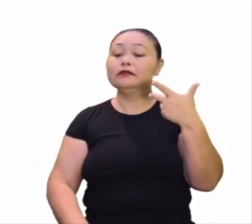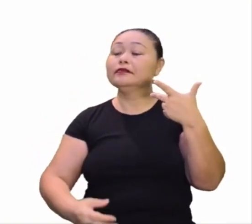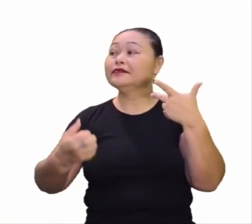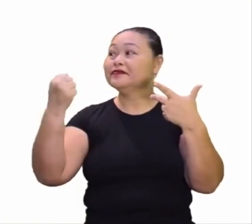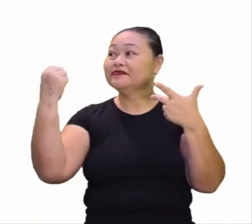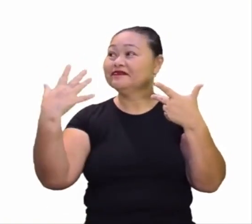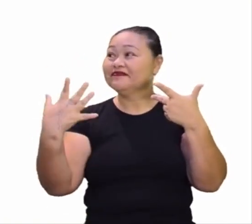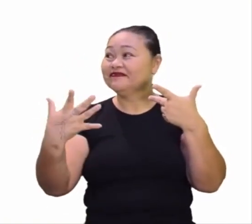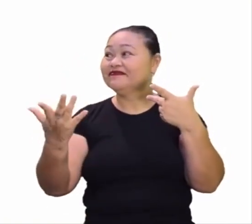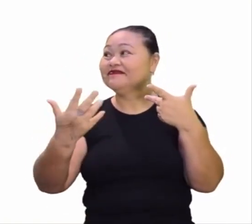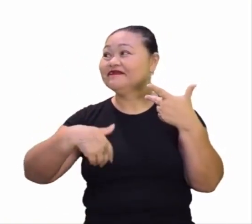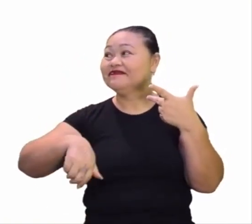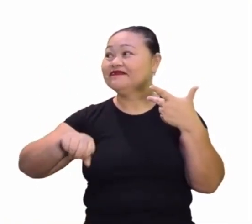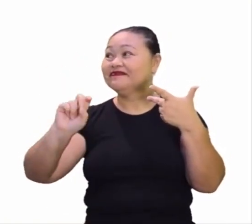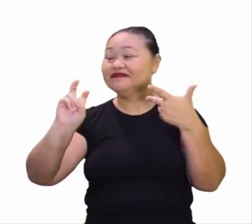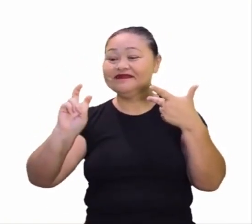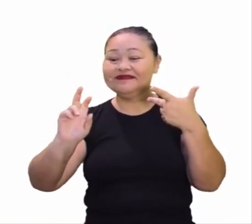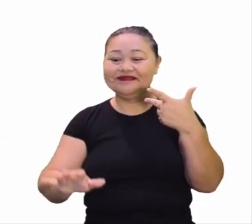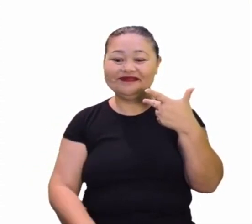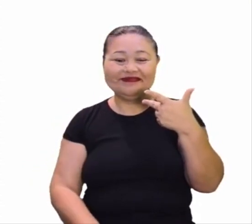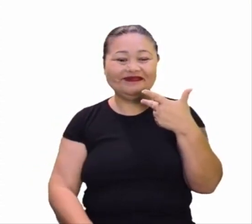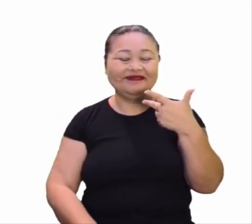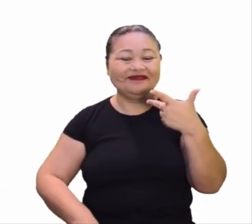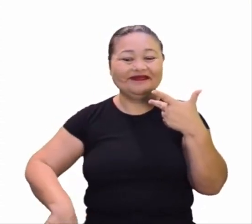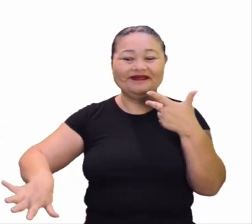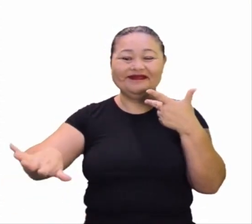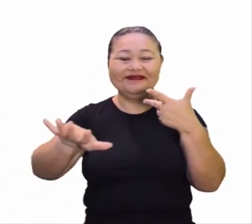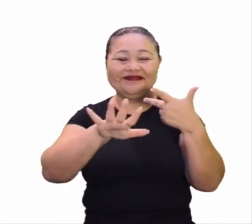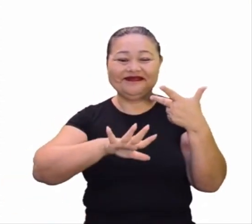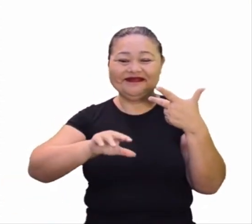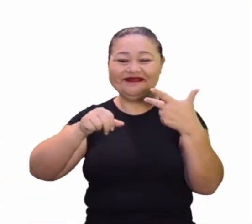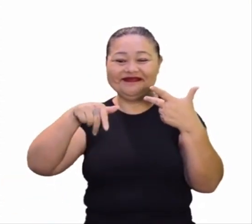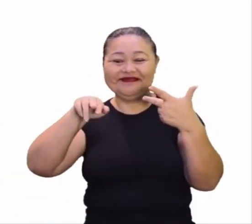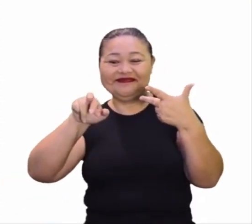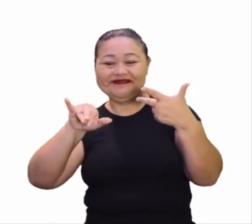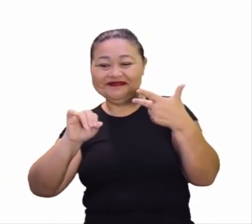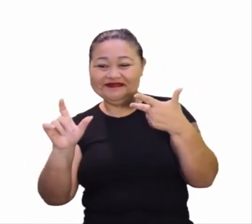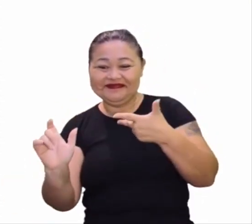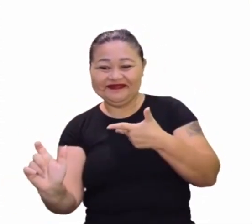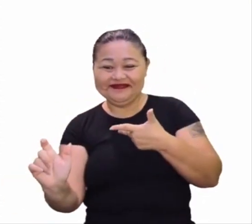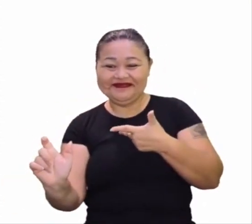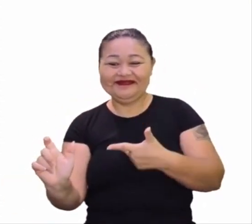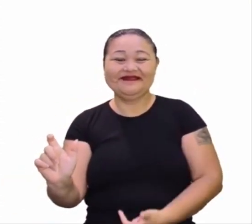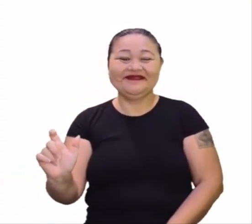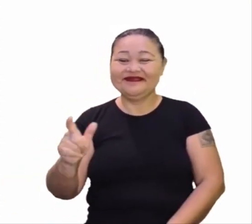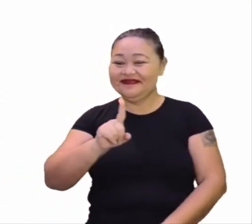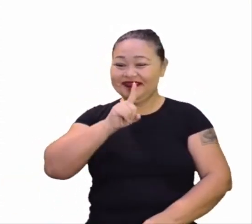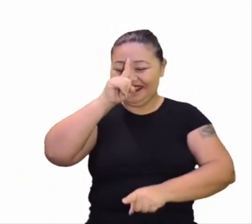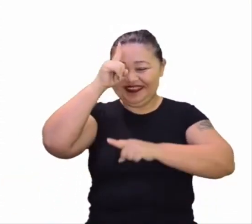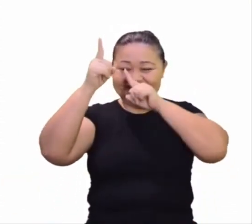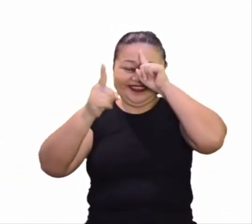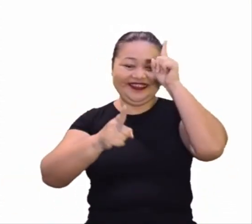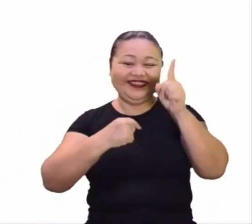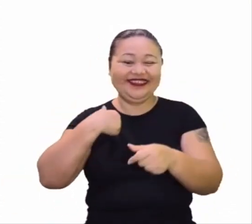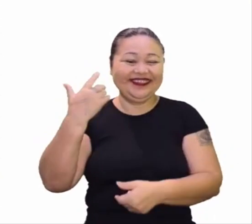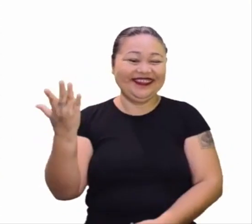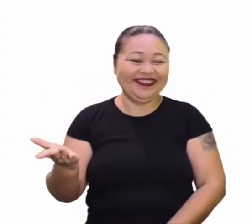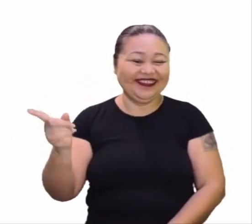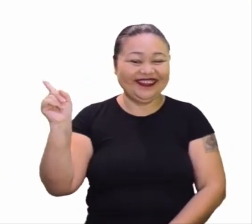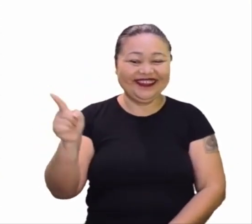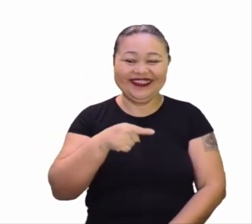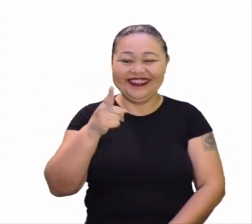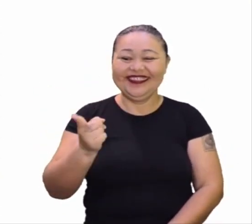D. Quaternário. E é. Quinário. Esquinário. Que nada. Rogério, tu inventa cada uma que eu vou te